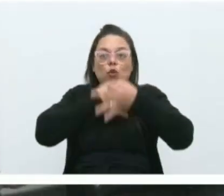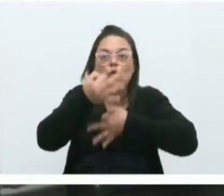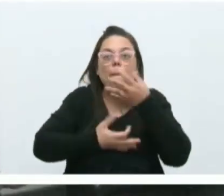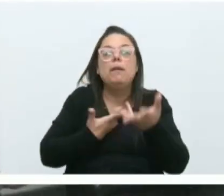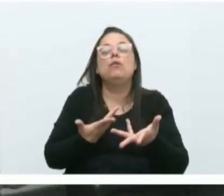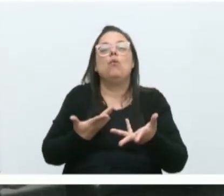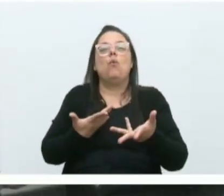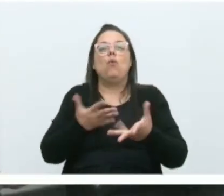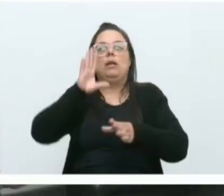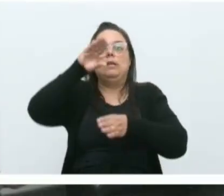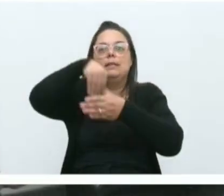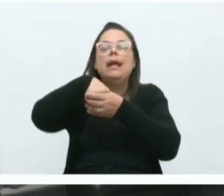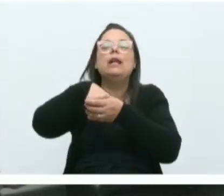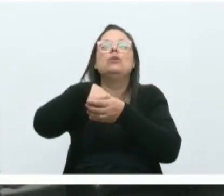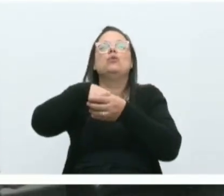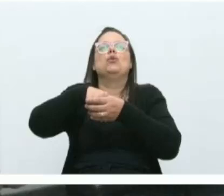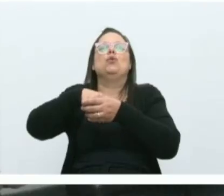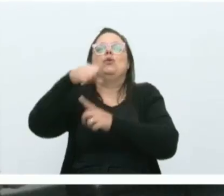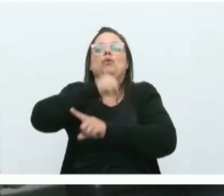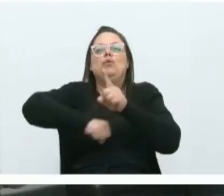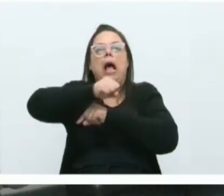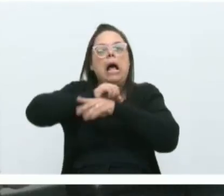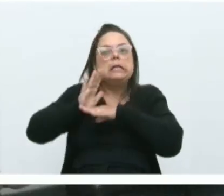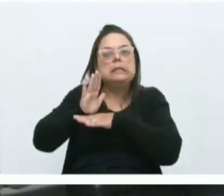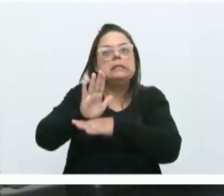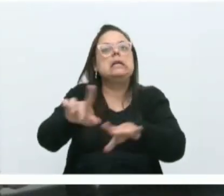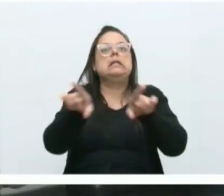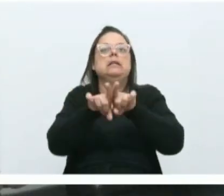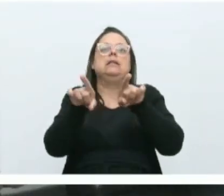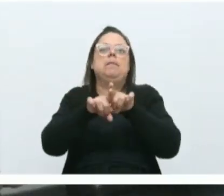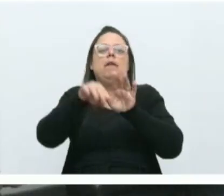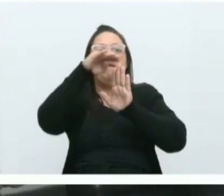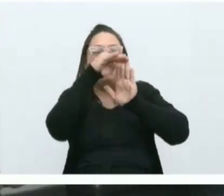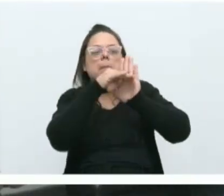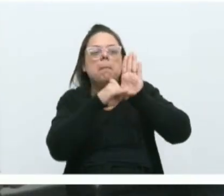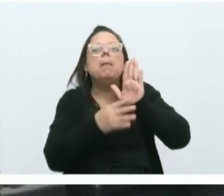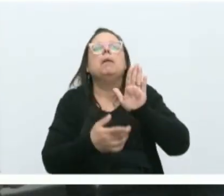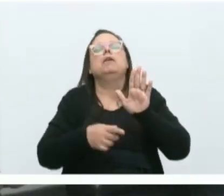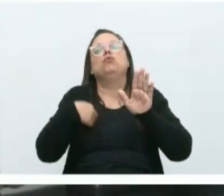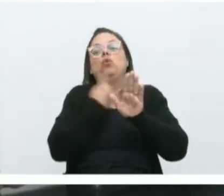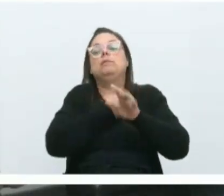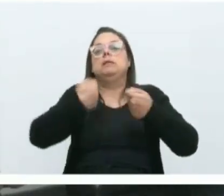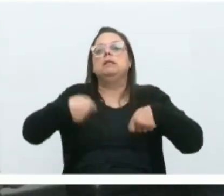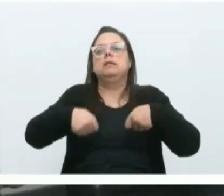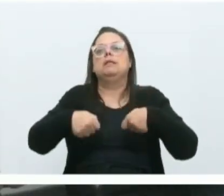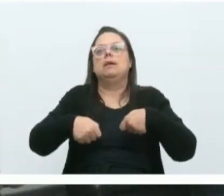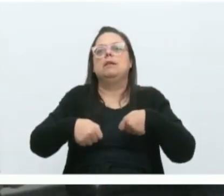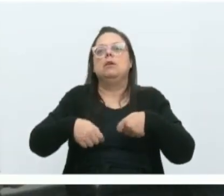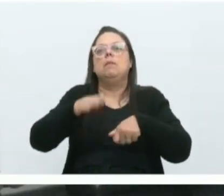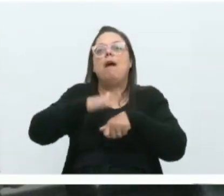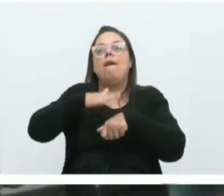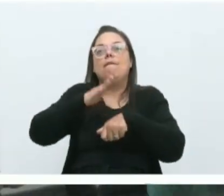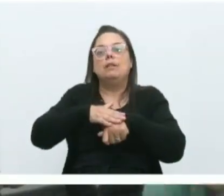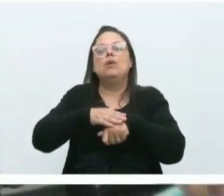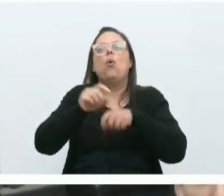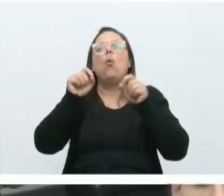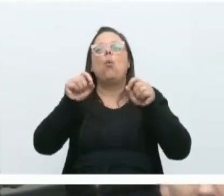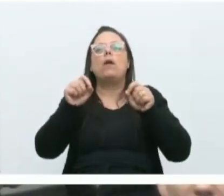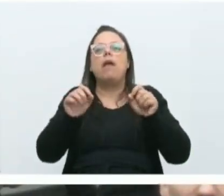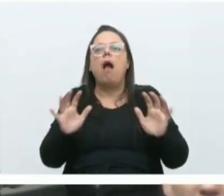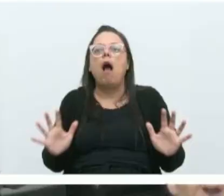Secretaria de Assistência, nos programas, porque aí você tem que trabalhar nas duas frentes, aumentar consumo